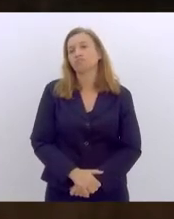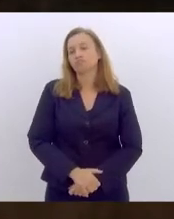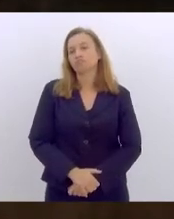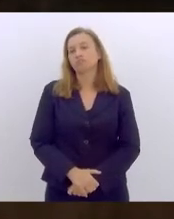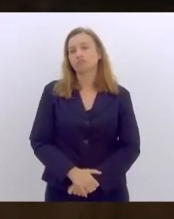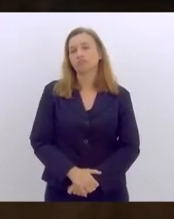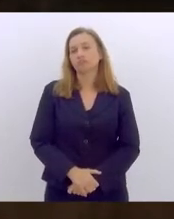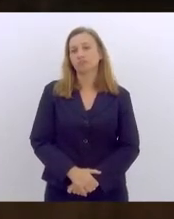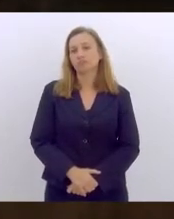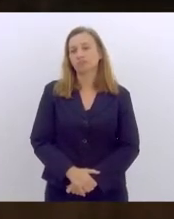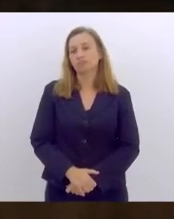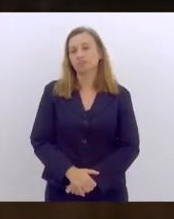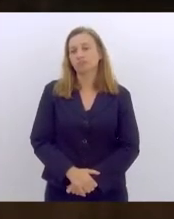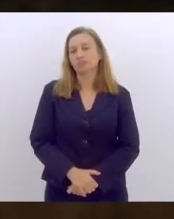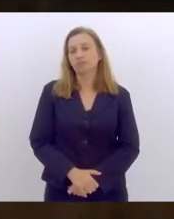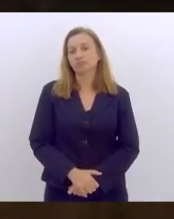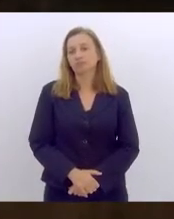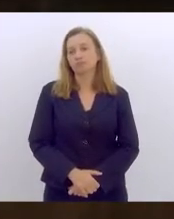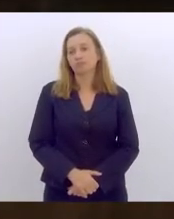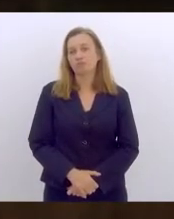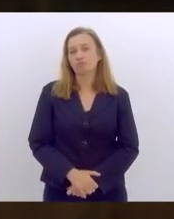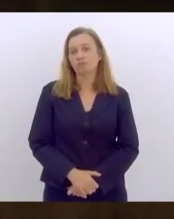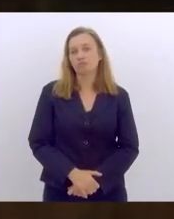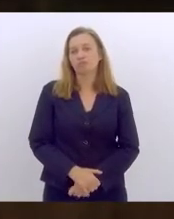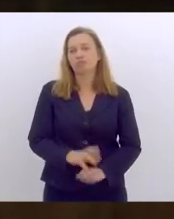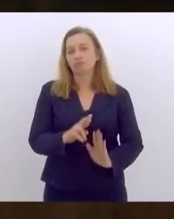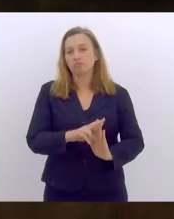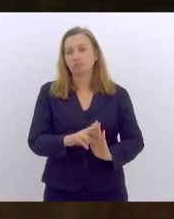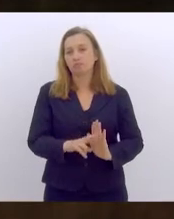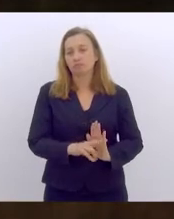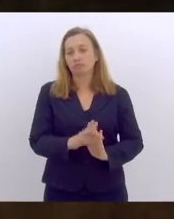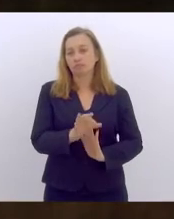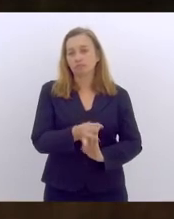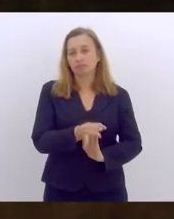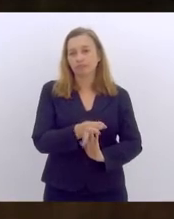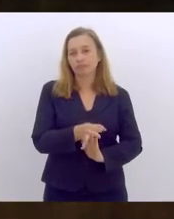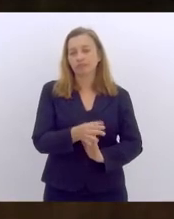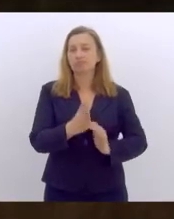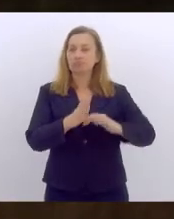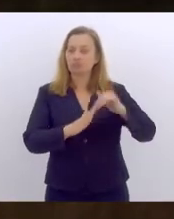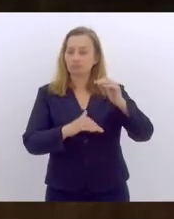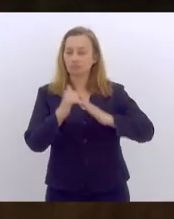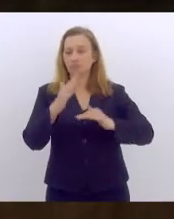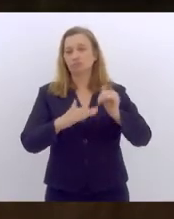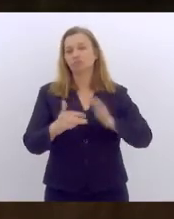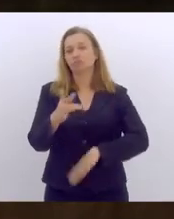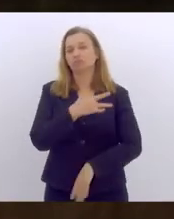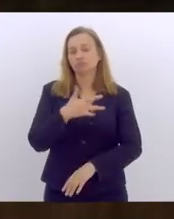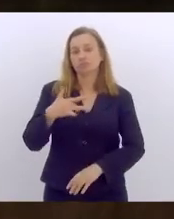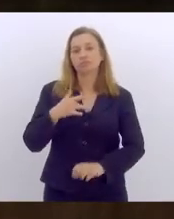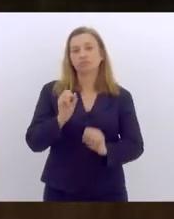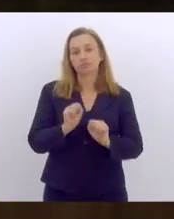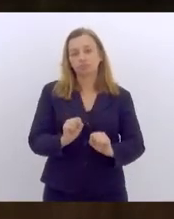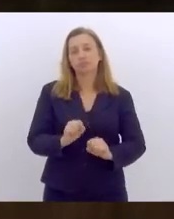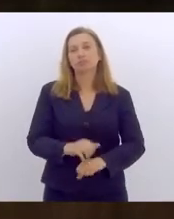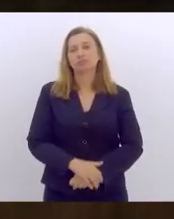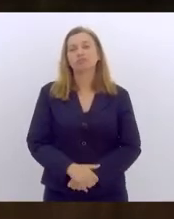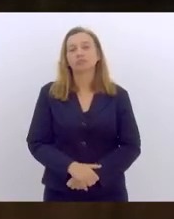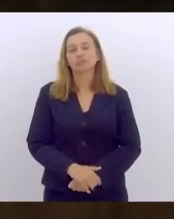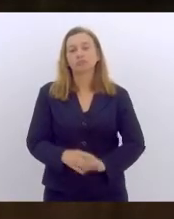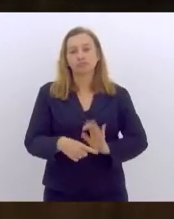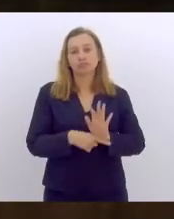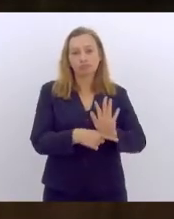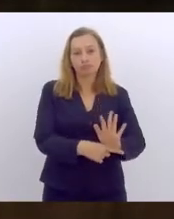pessoa, seja garantida a norma técnica para que o profissional de saúde possa atender essa